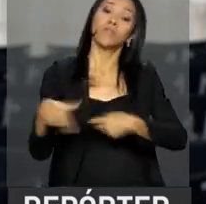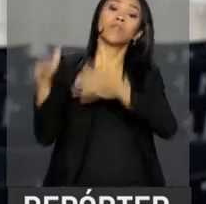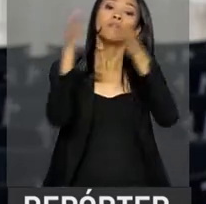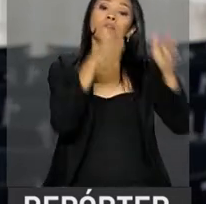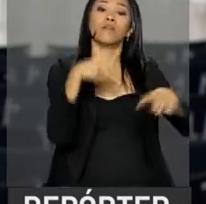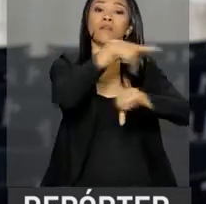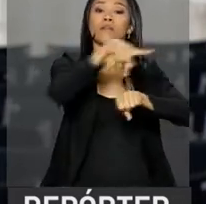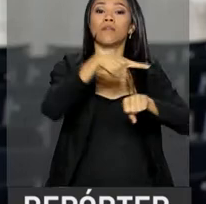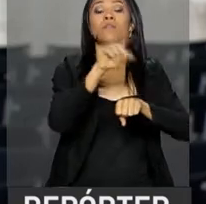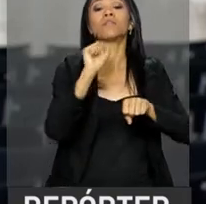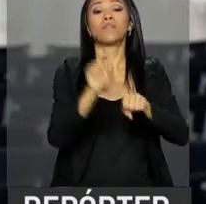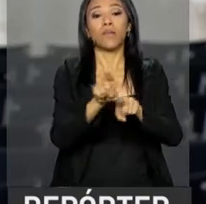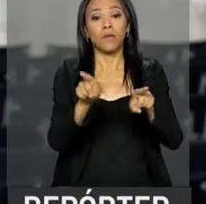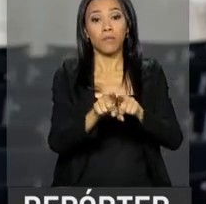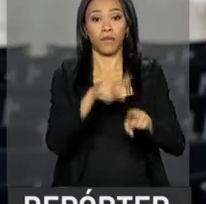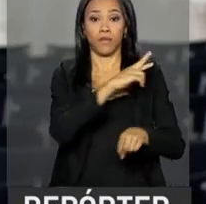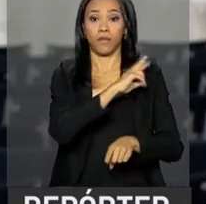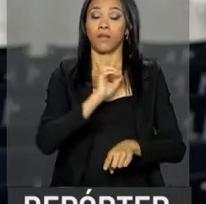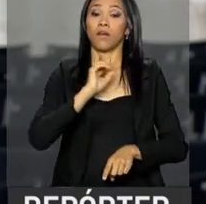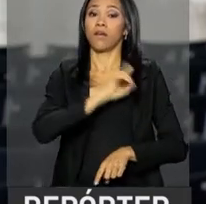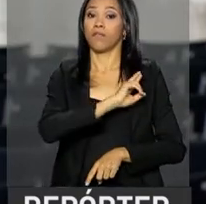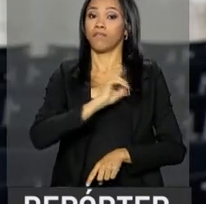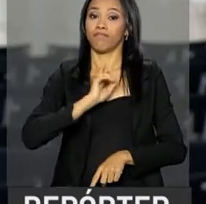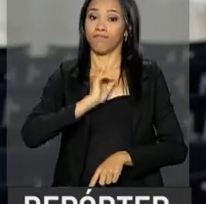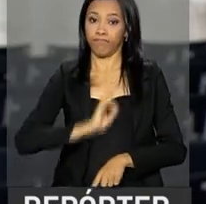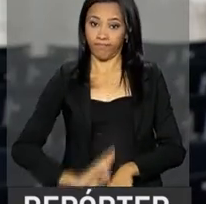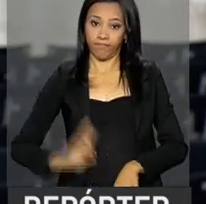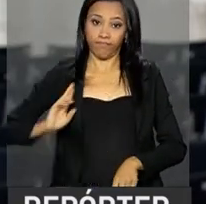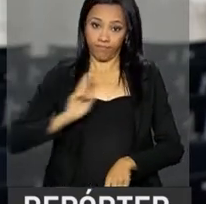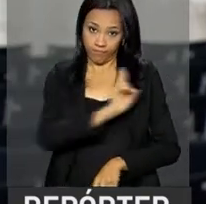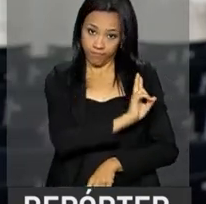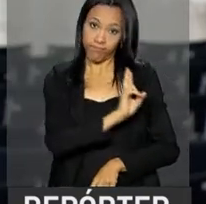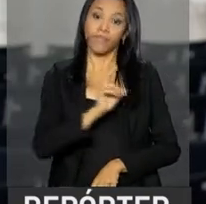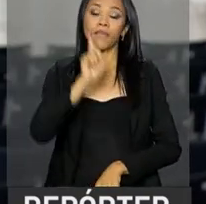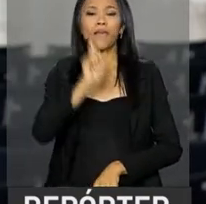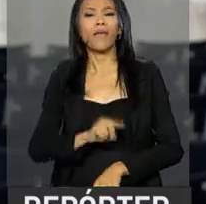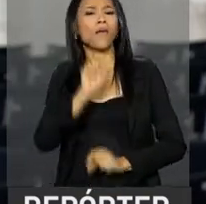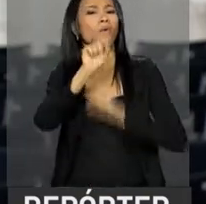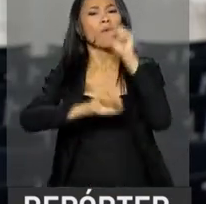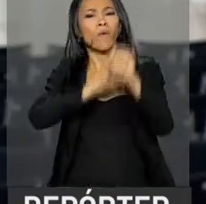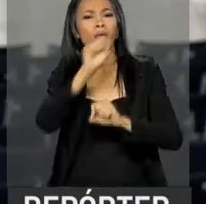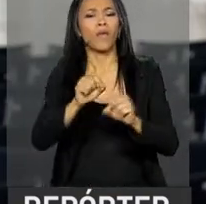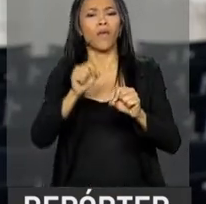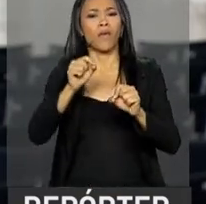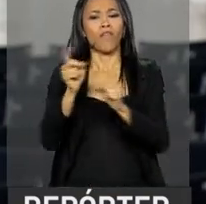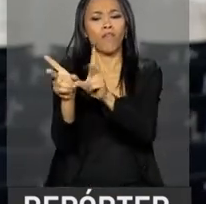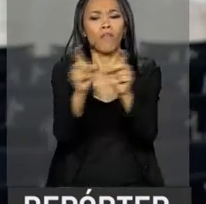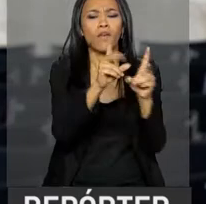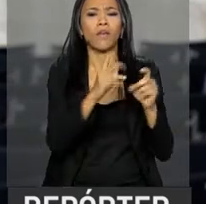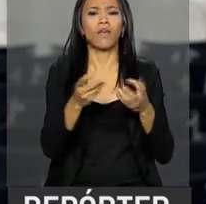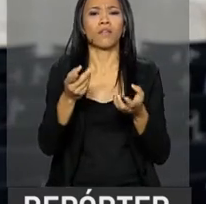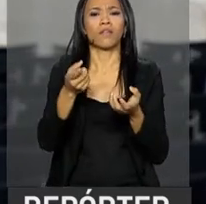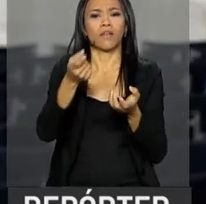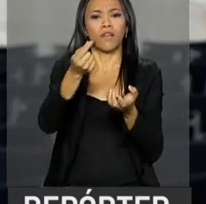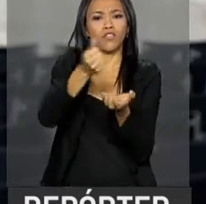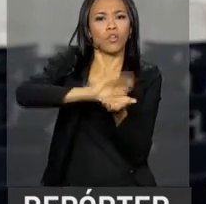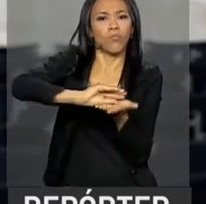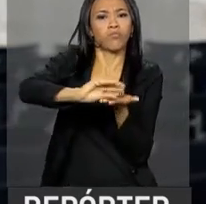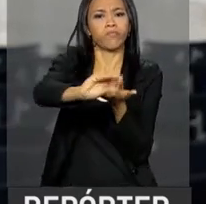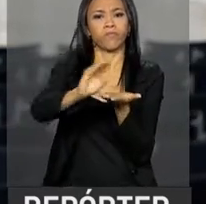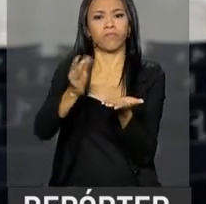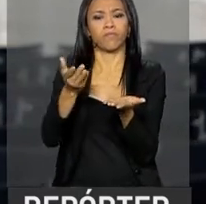ele deve promover e oportunidades prometo do comércio e dos investimentos entre o brasil e esses países